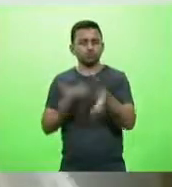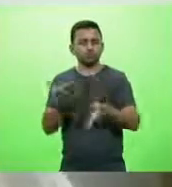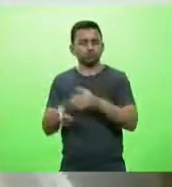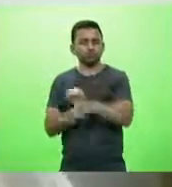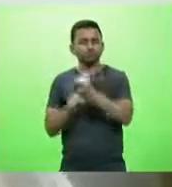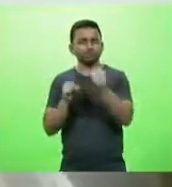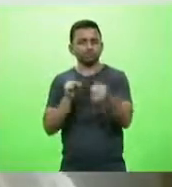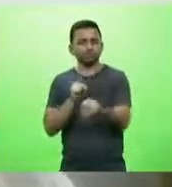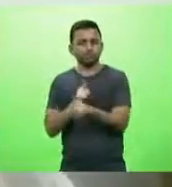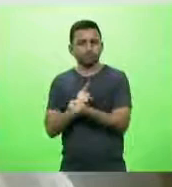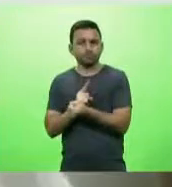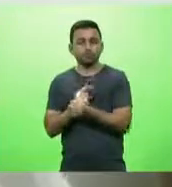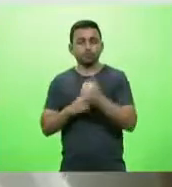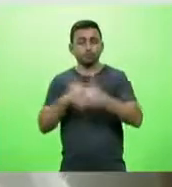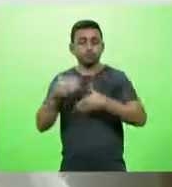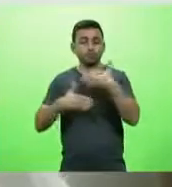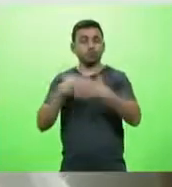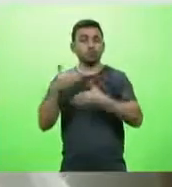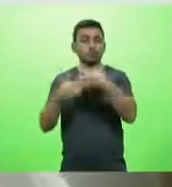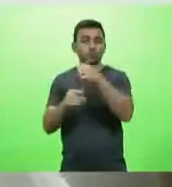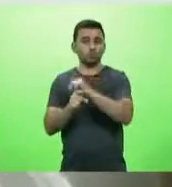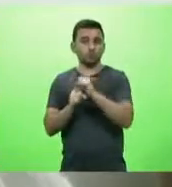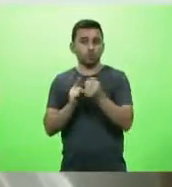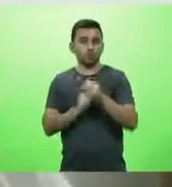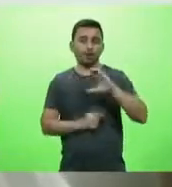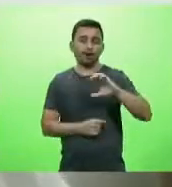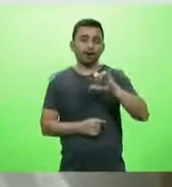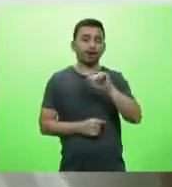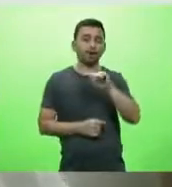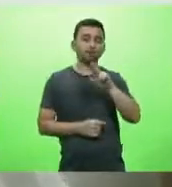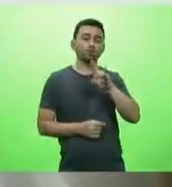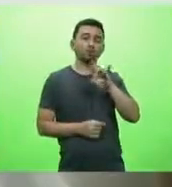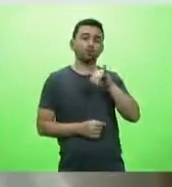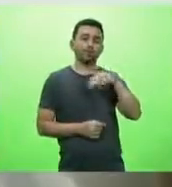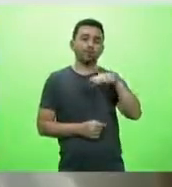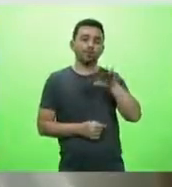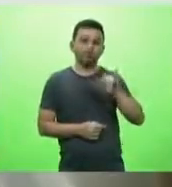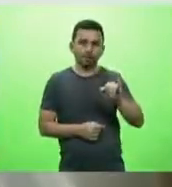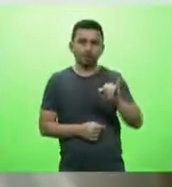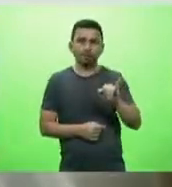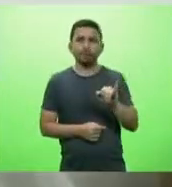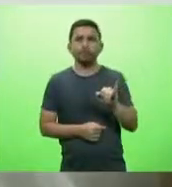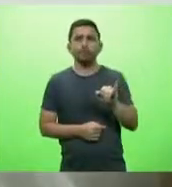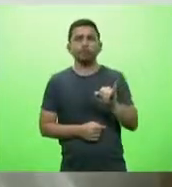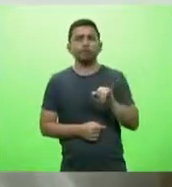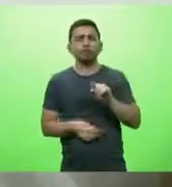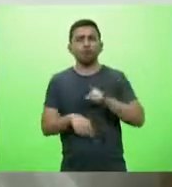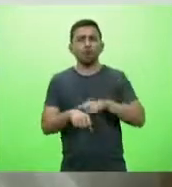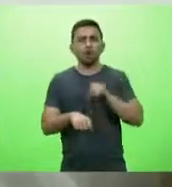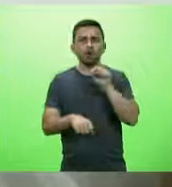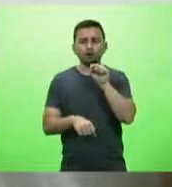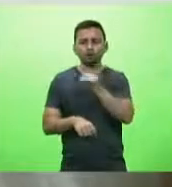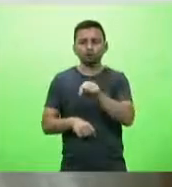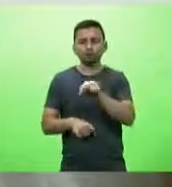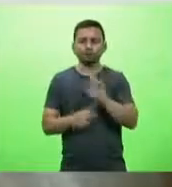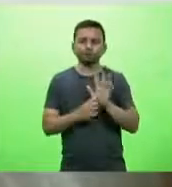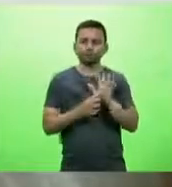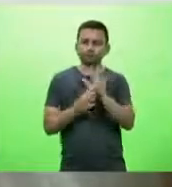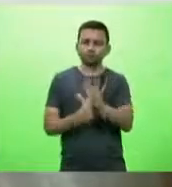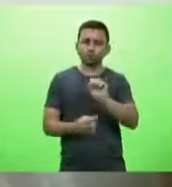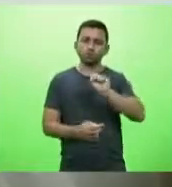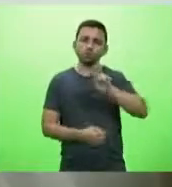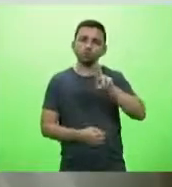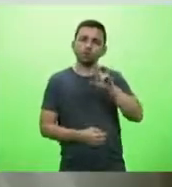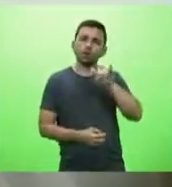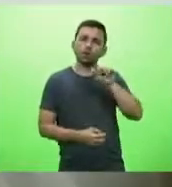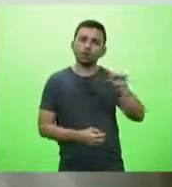Social, Desenvolvimento Social, melhor dizendo, Claudinei Marques, e na ocasião nós apresentamos o Comitê SUAS COVID,